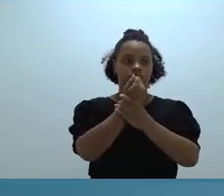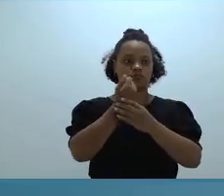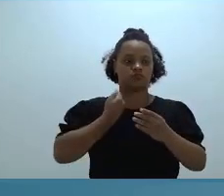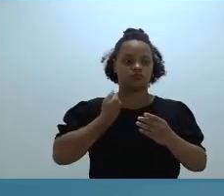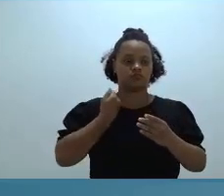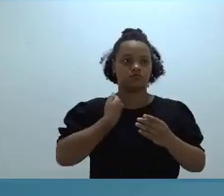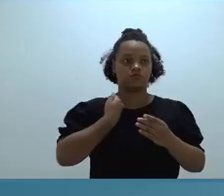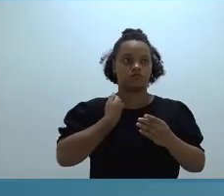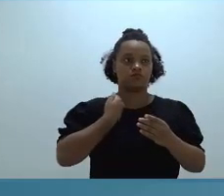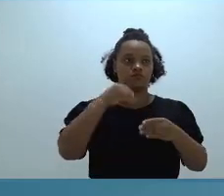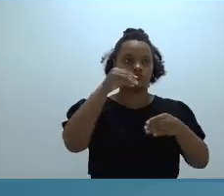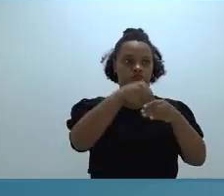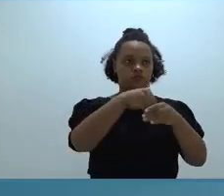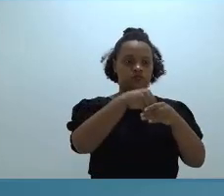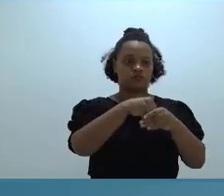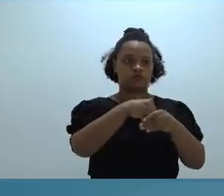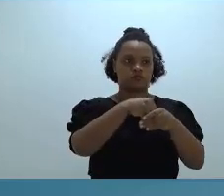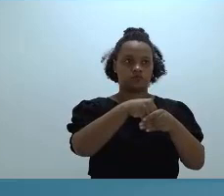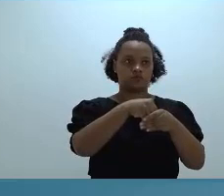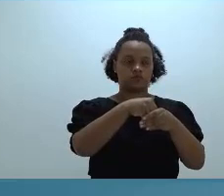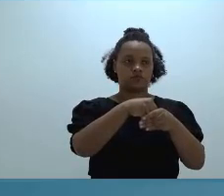judicial eletrônico